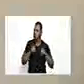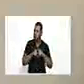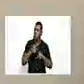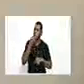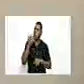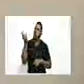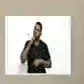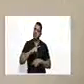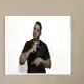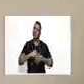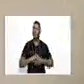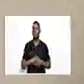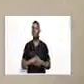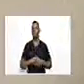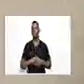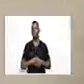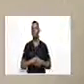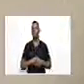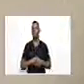que